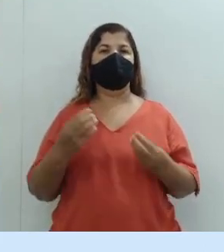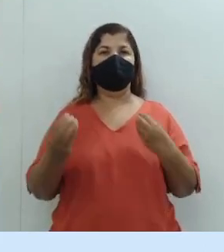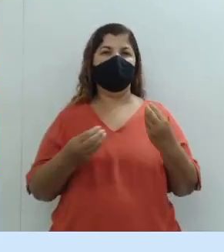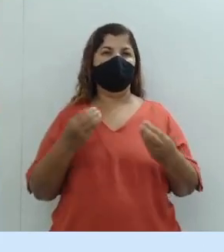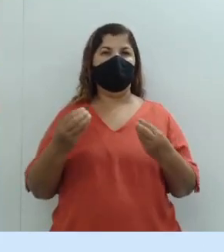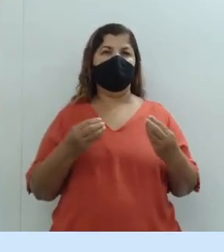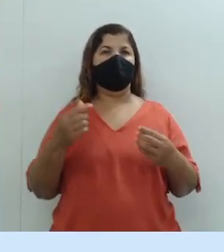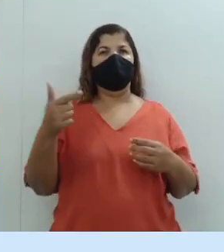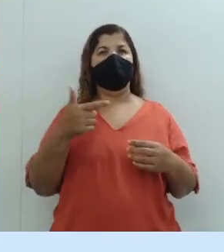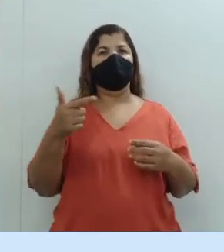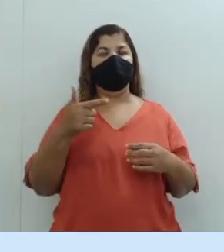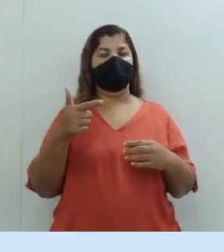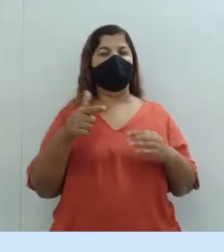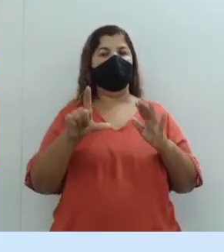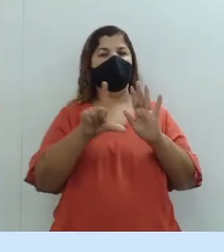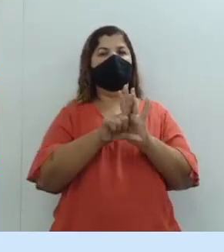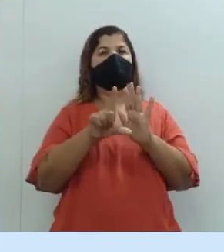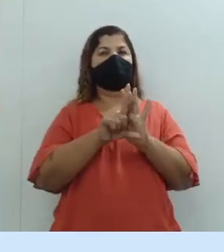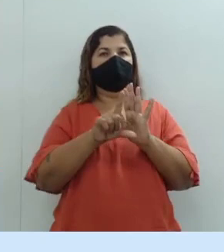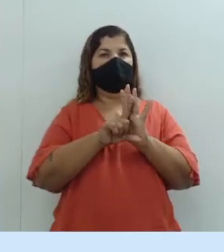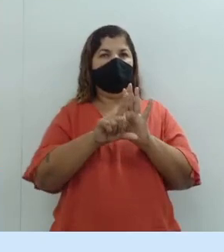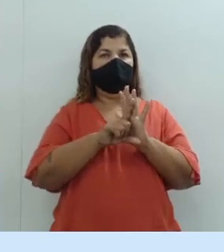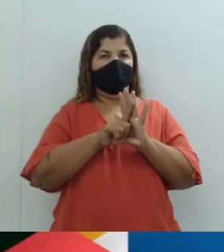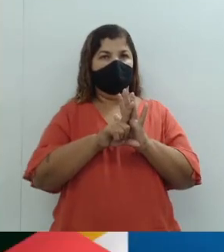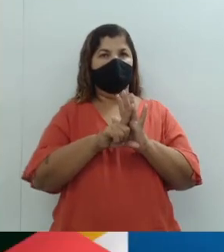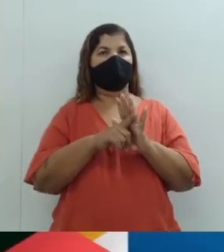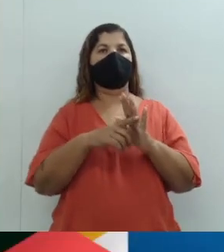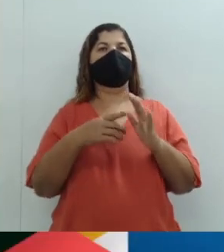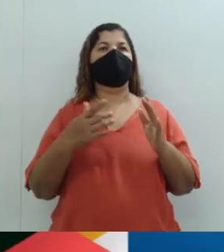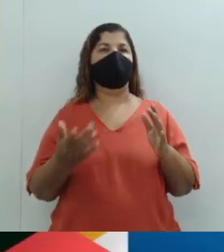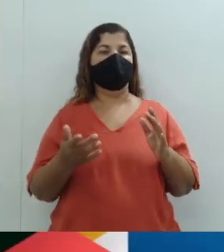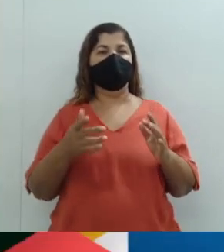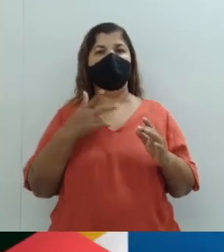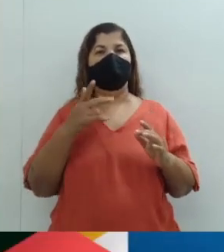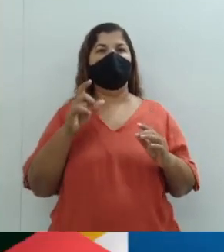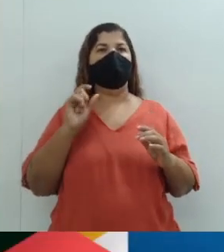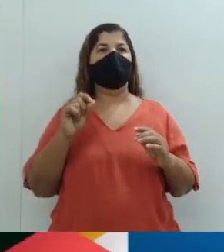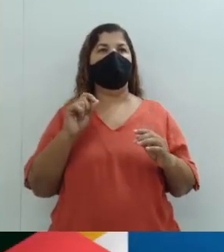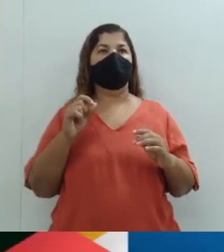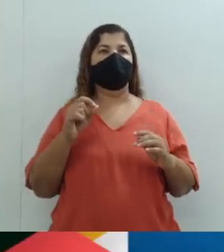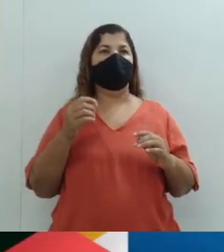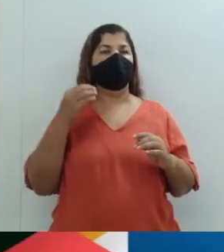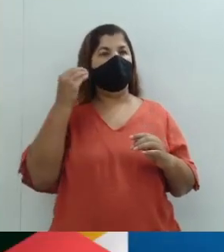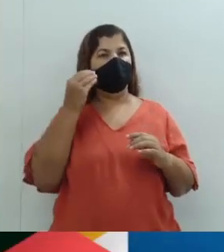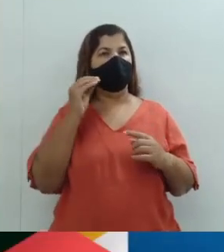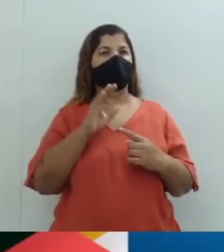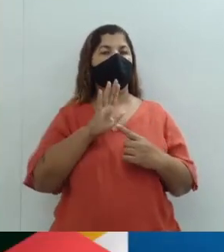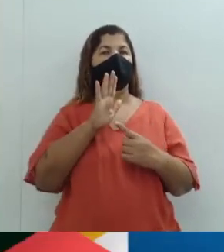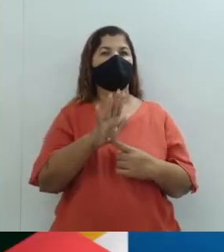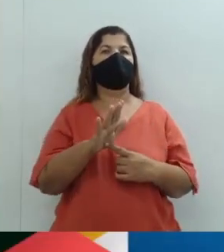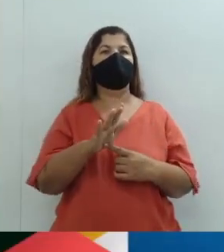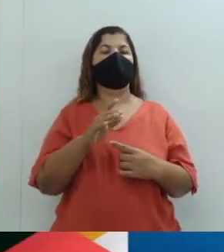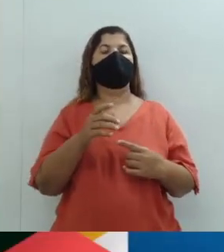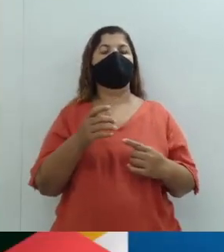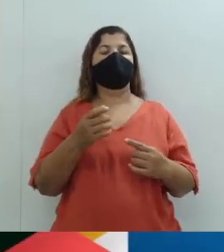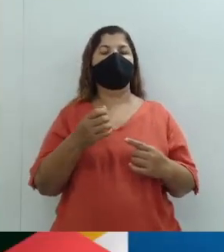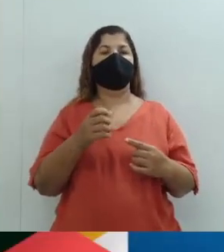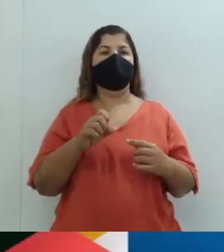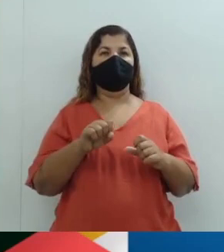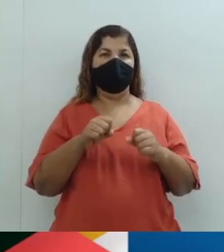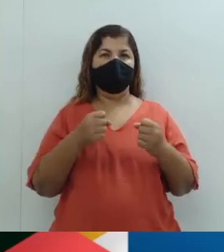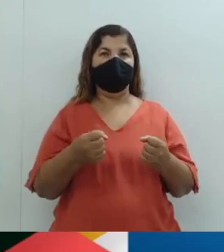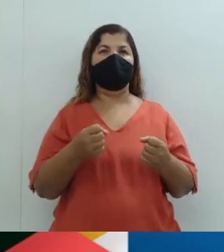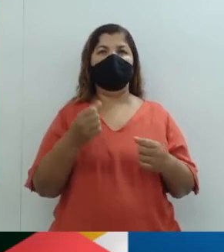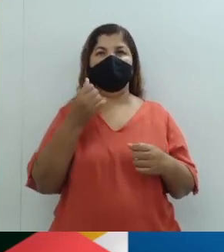segunda lei de Ohm, que vai tratar da resistividade, né? Diz assim, a experiência mostra que a resistência elétrica de um